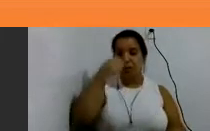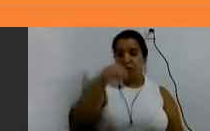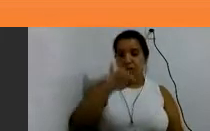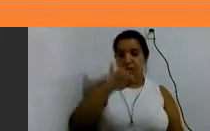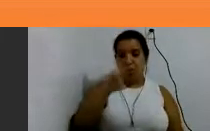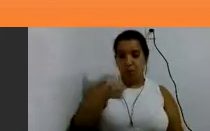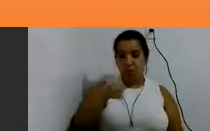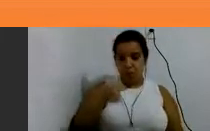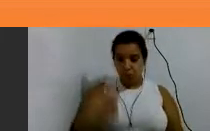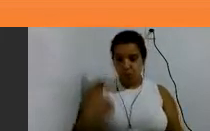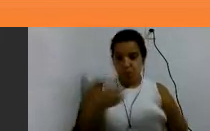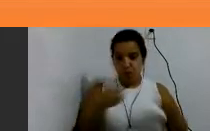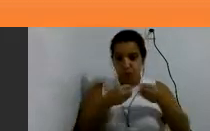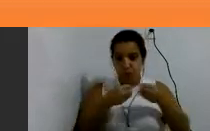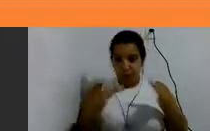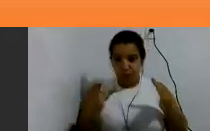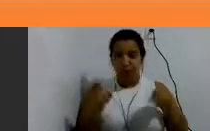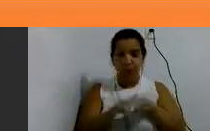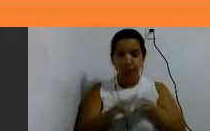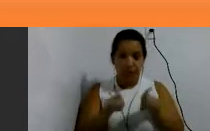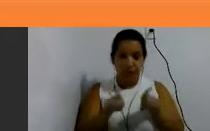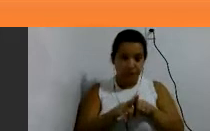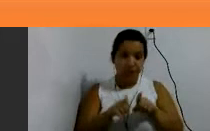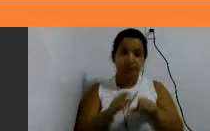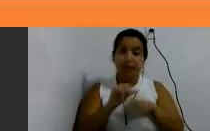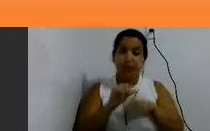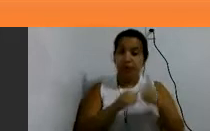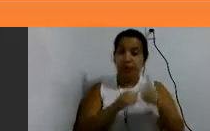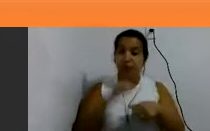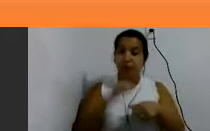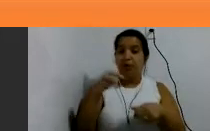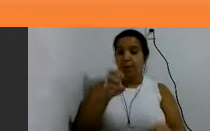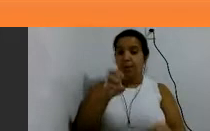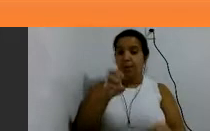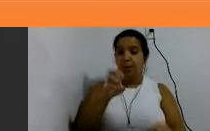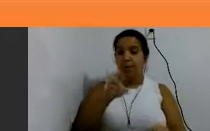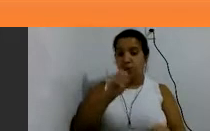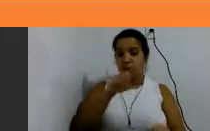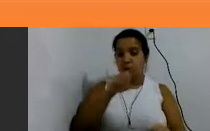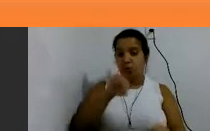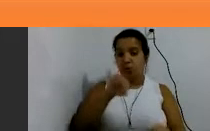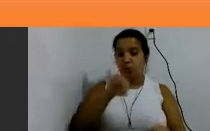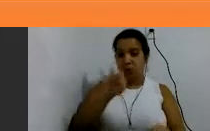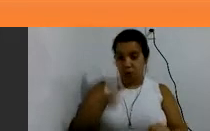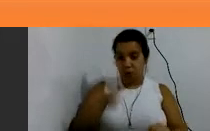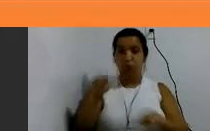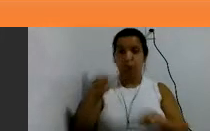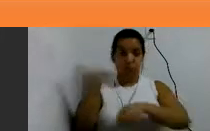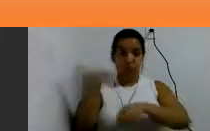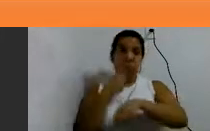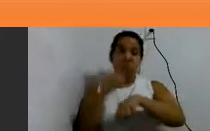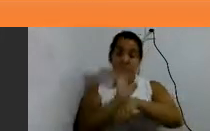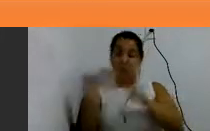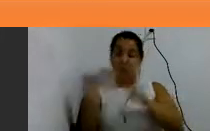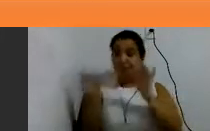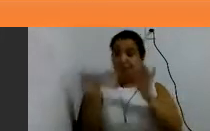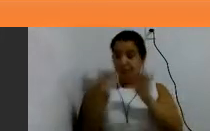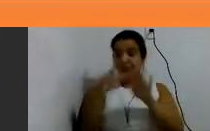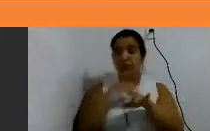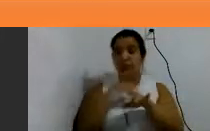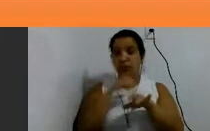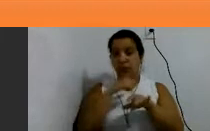se romper, gerando o quê? Merozoítos para infectar outras hemácias. E a gente tem também o